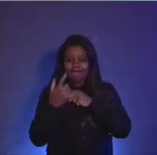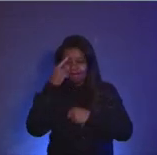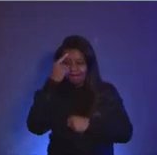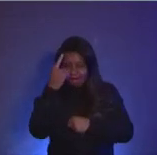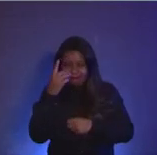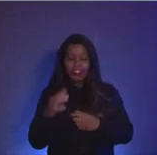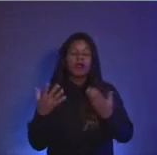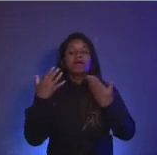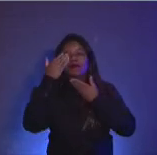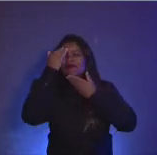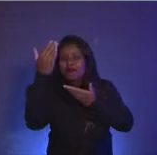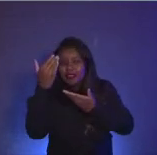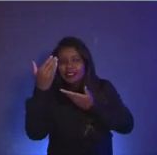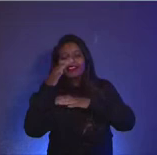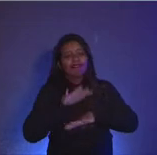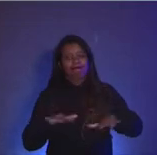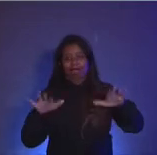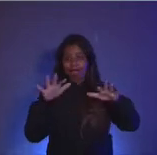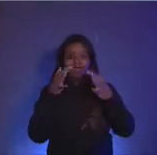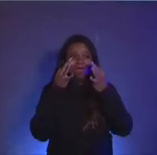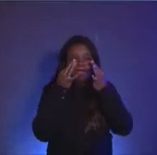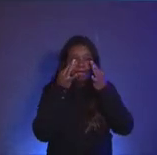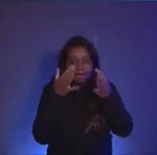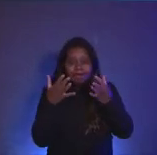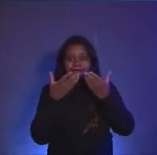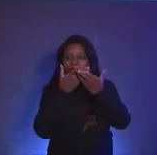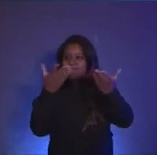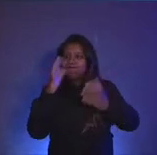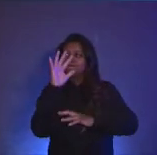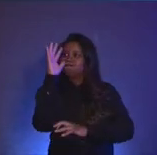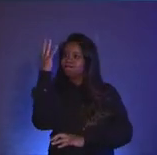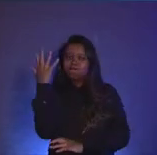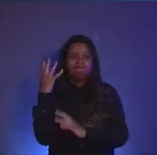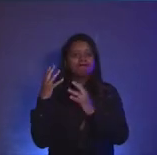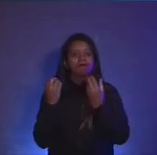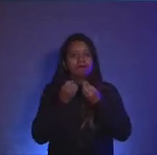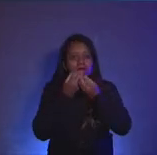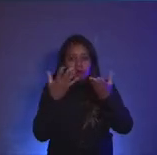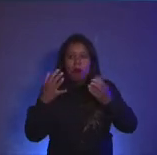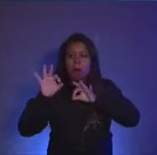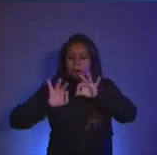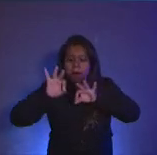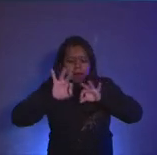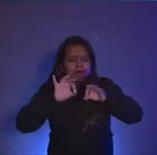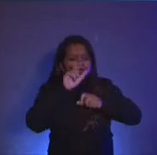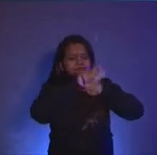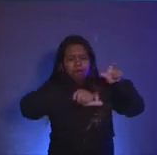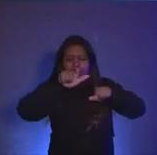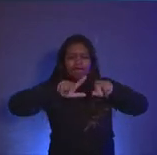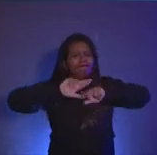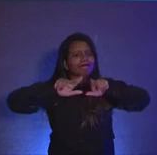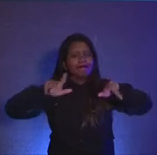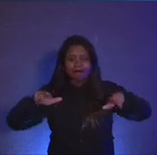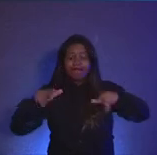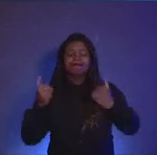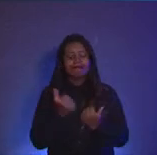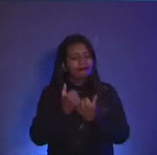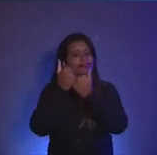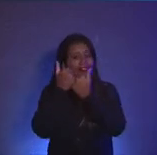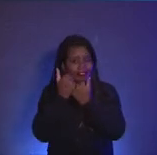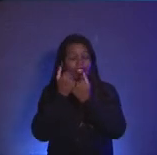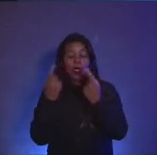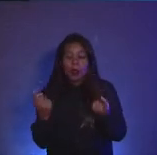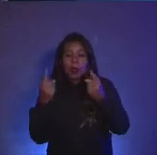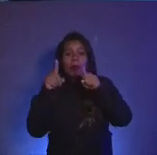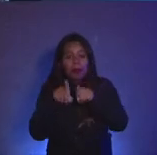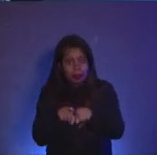novo, dizer que a gente só faz esse evento grande porque tem muita gente envolvida. Então, eu não podia deixar de mencionar as